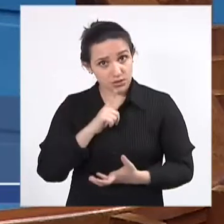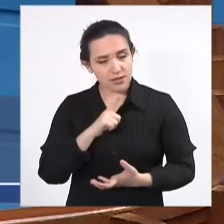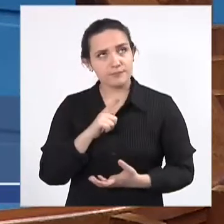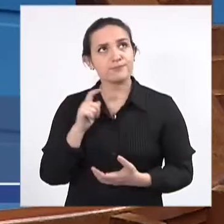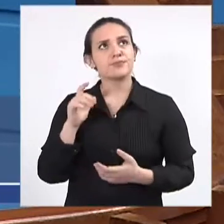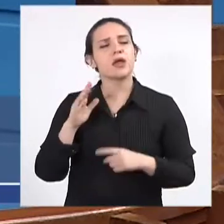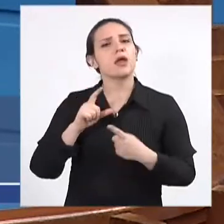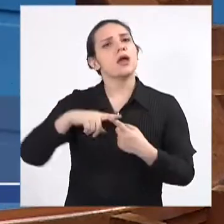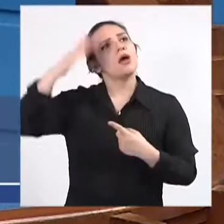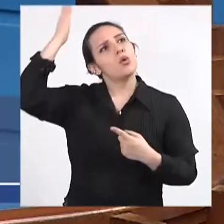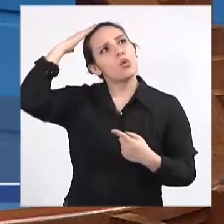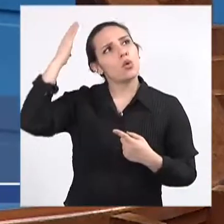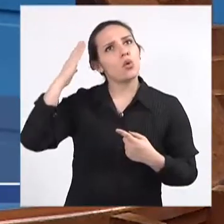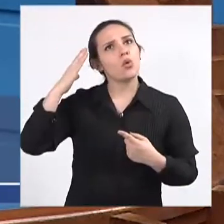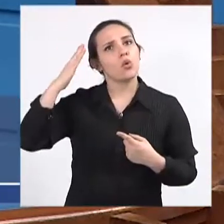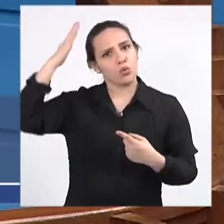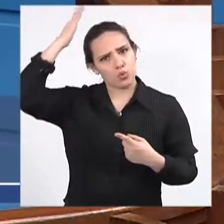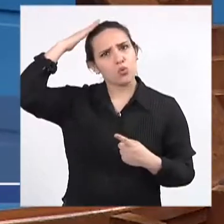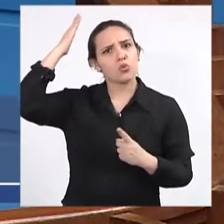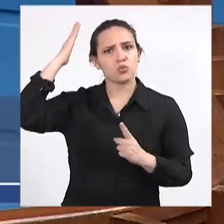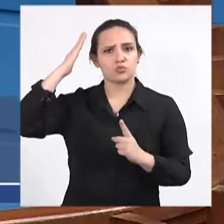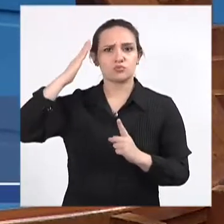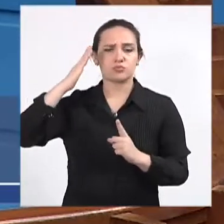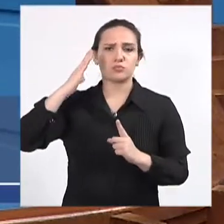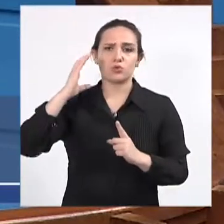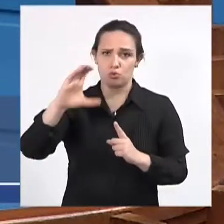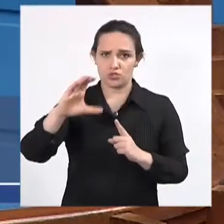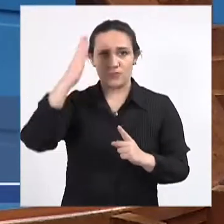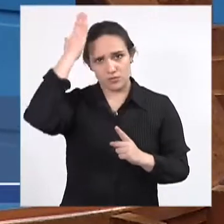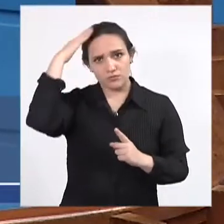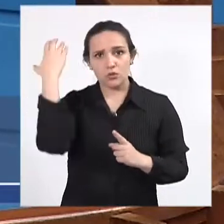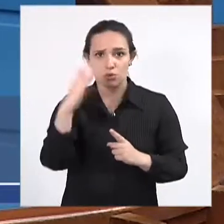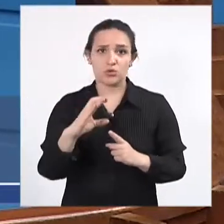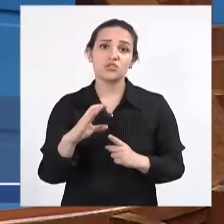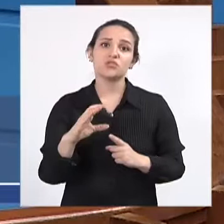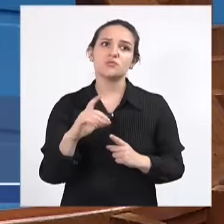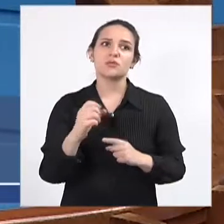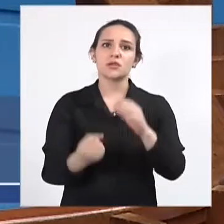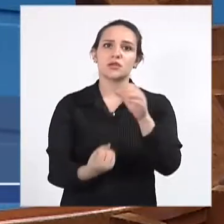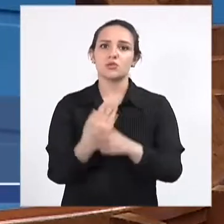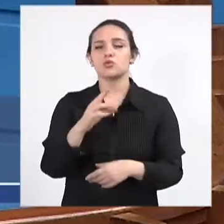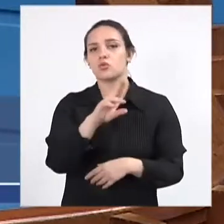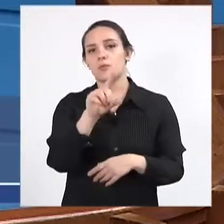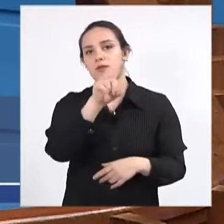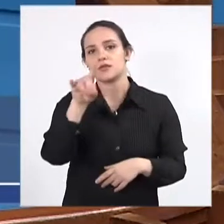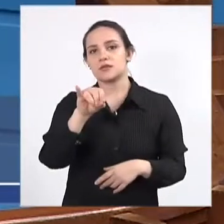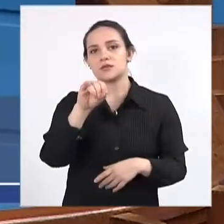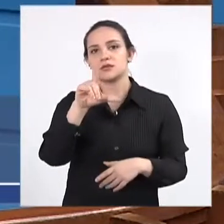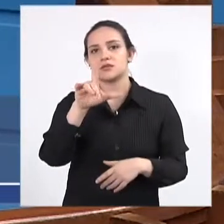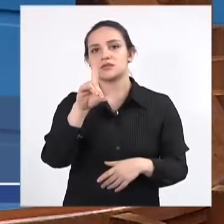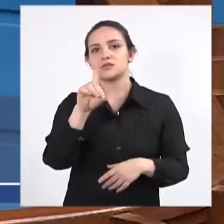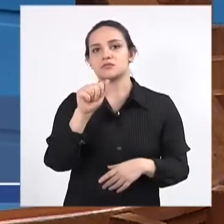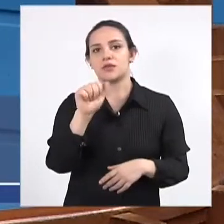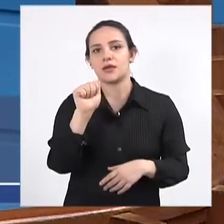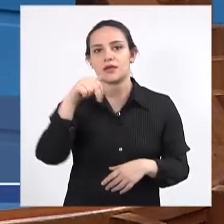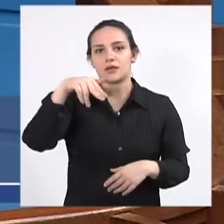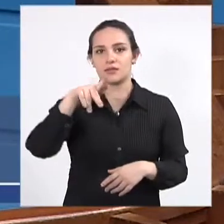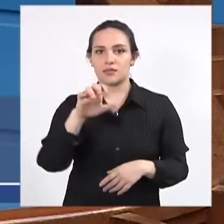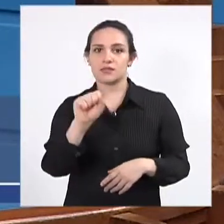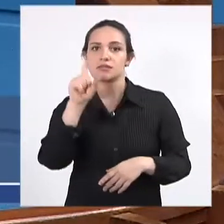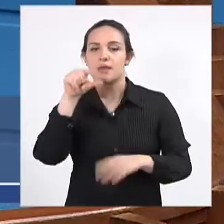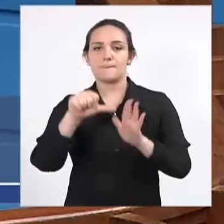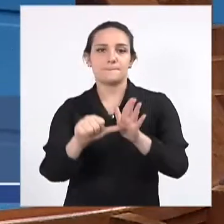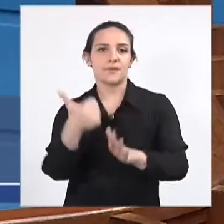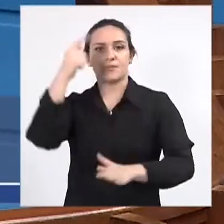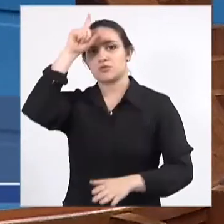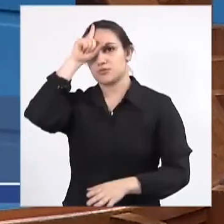Curitiba, no Paraná, em 2012, foi criado a unidade Zilda Arnes, sendo o primeiro do Brasil voltado